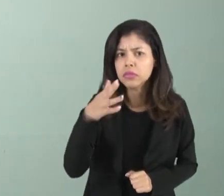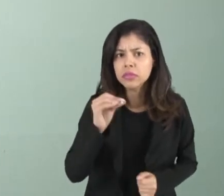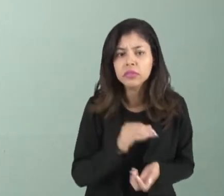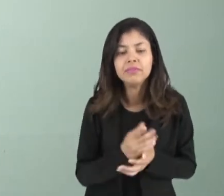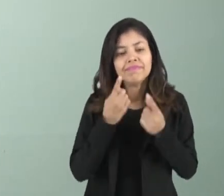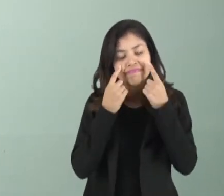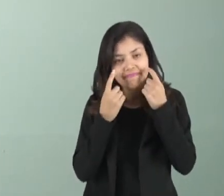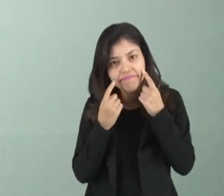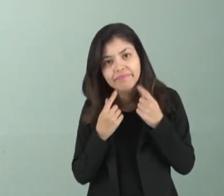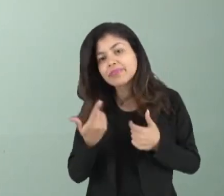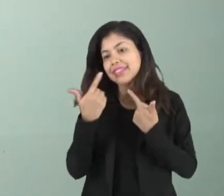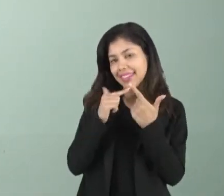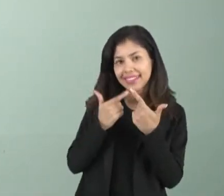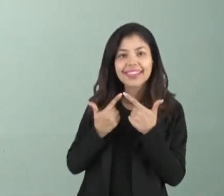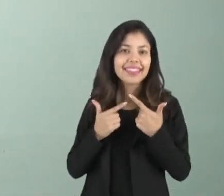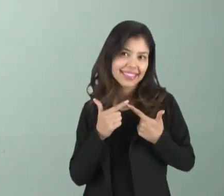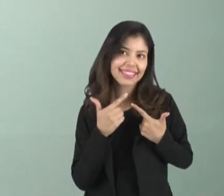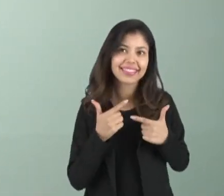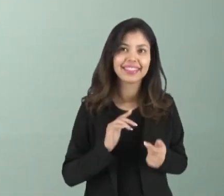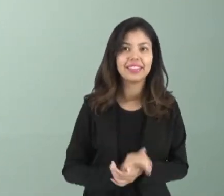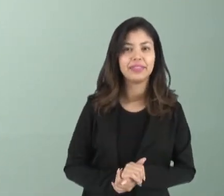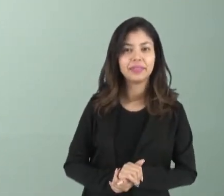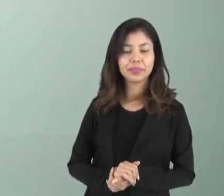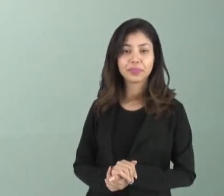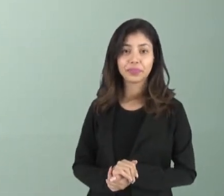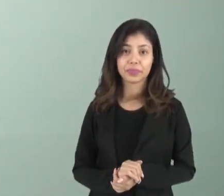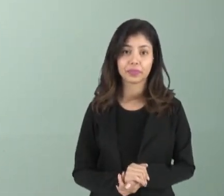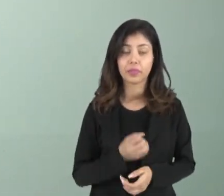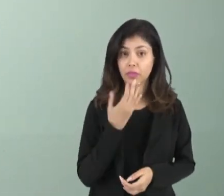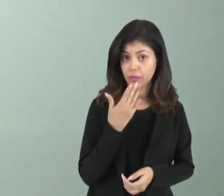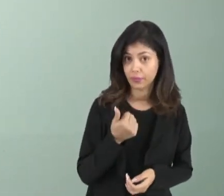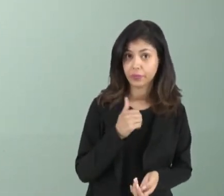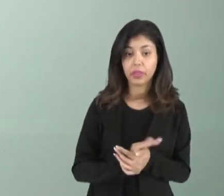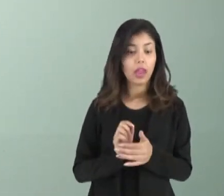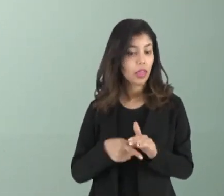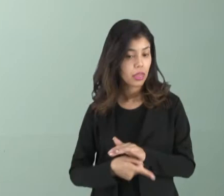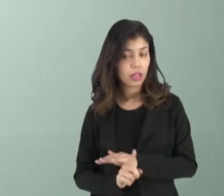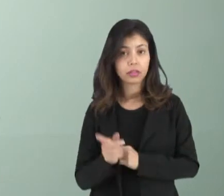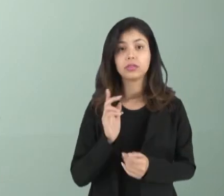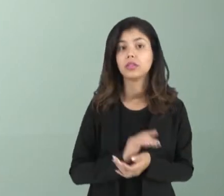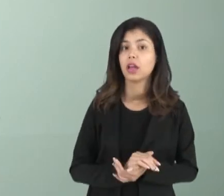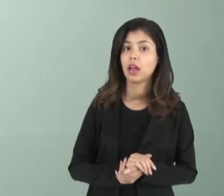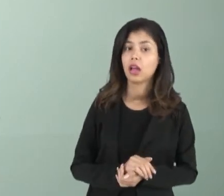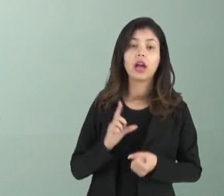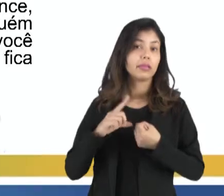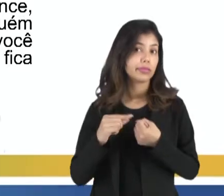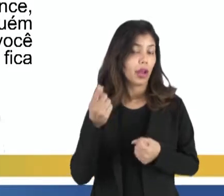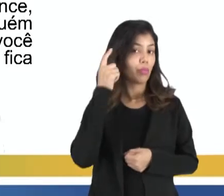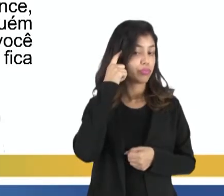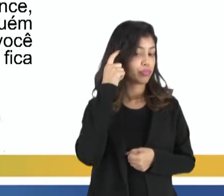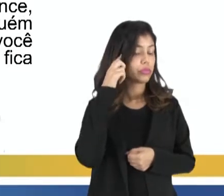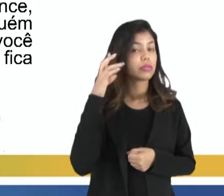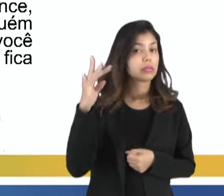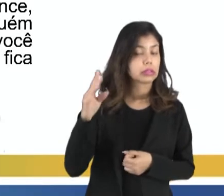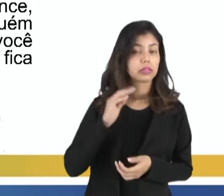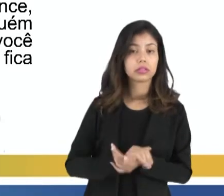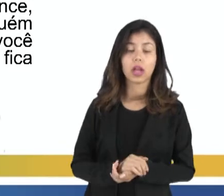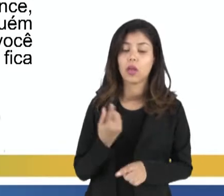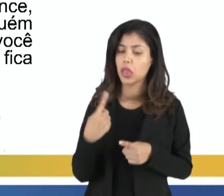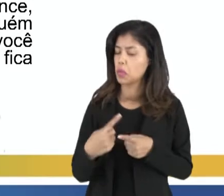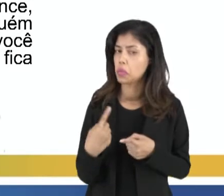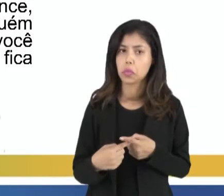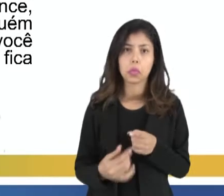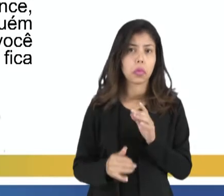ser de choro, de riso, tá bom? Então, é dentro da arte de ficção. E ela não é porque ela